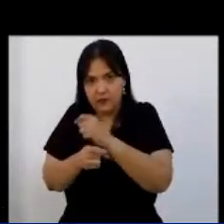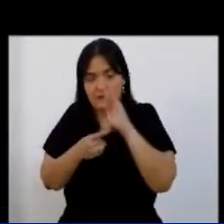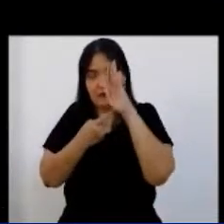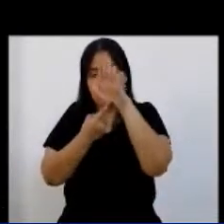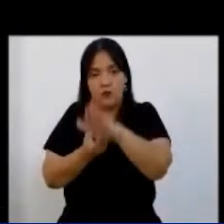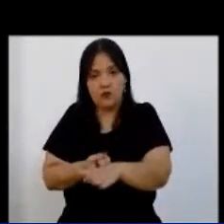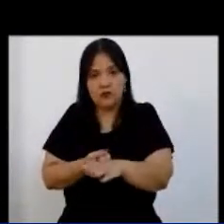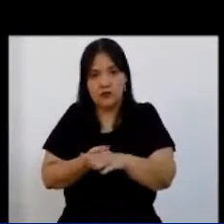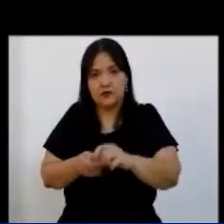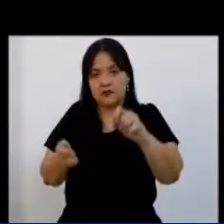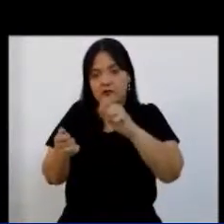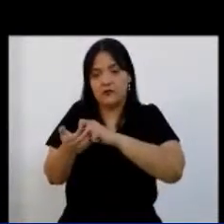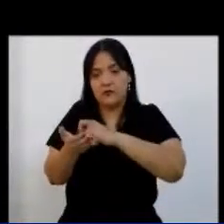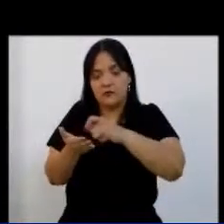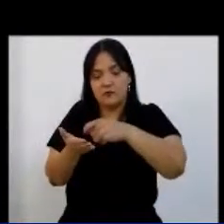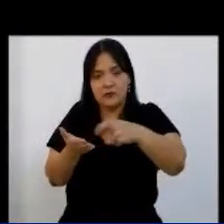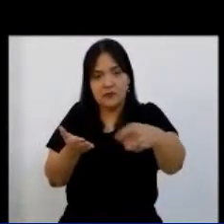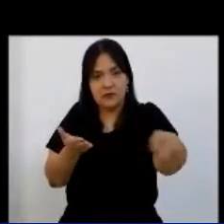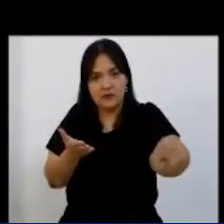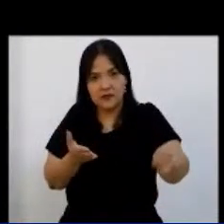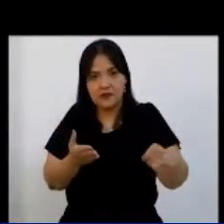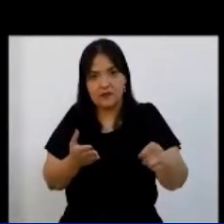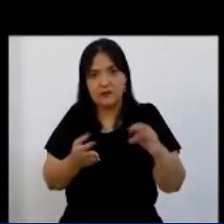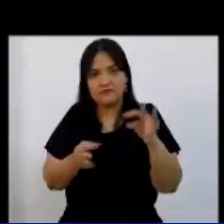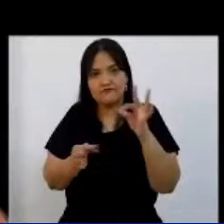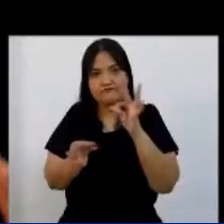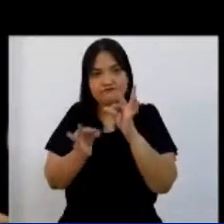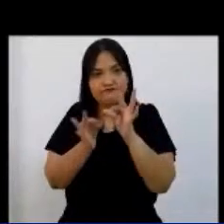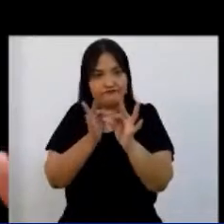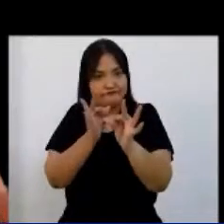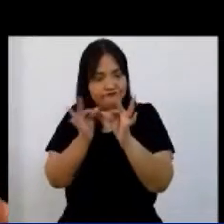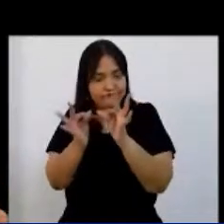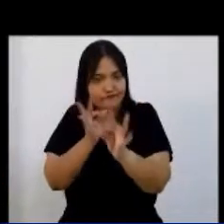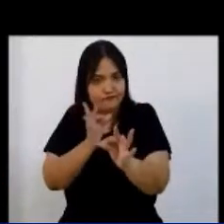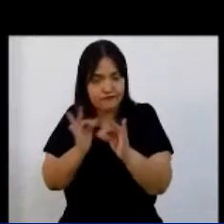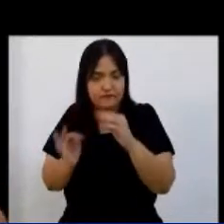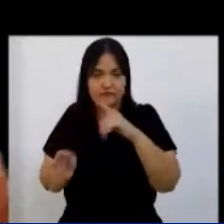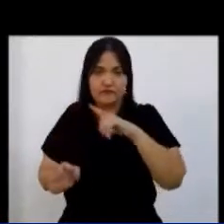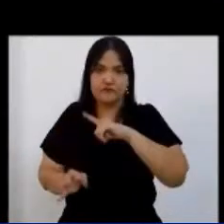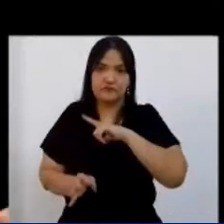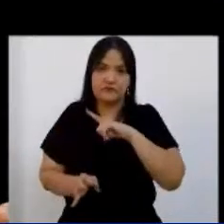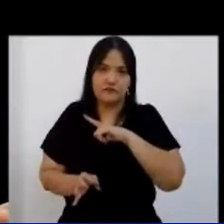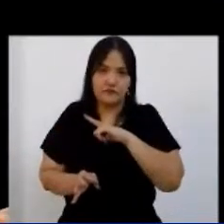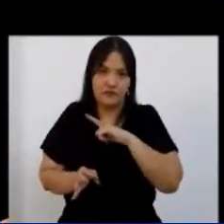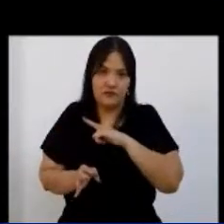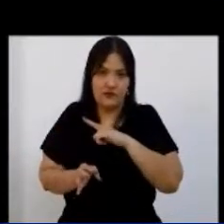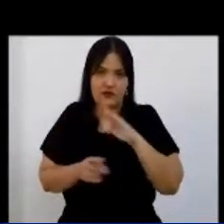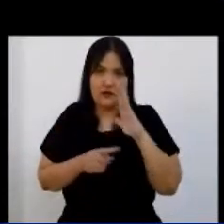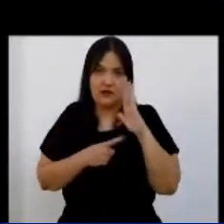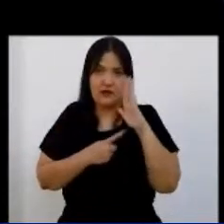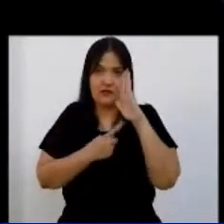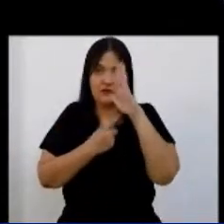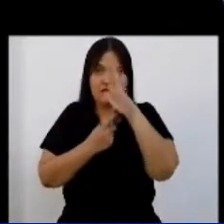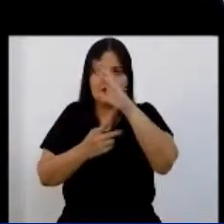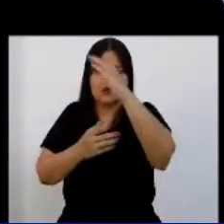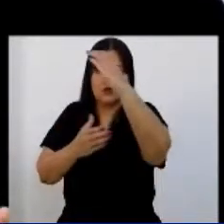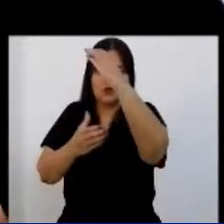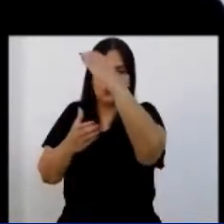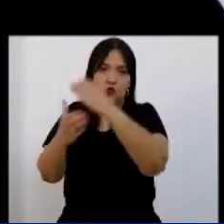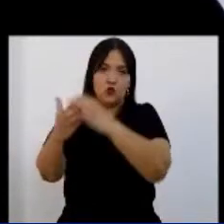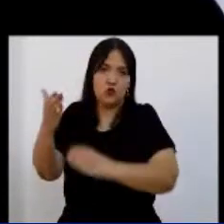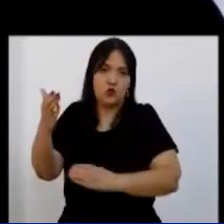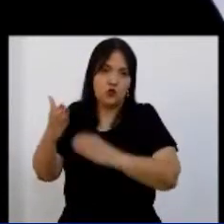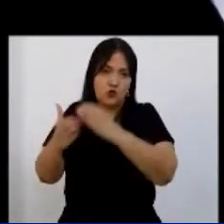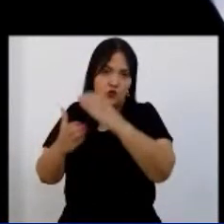é uma produção técnica, né, que os pesquisadores têm, e isso vai constar